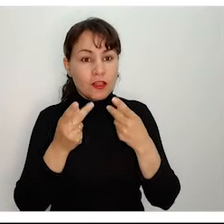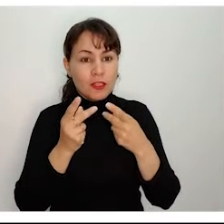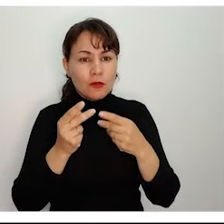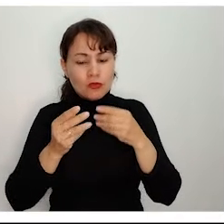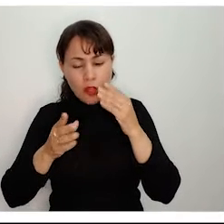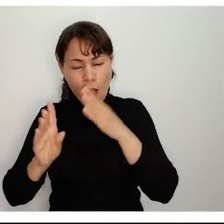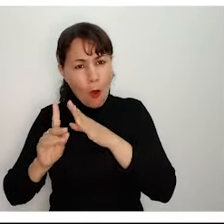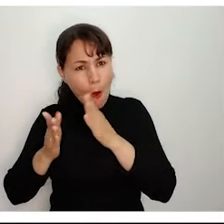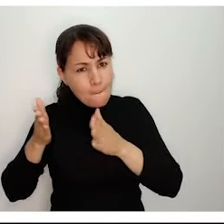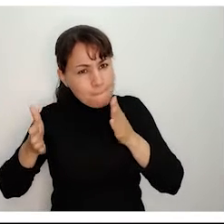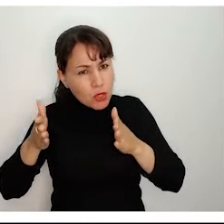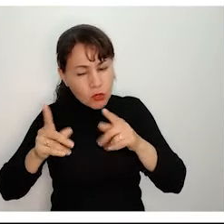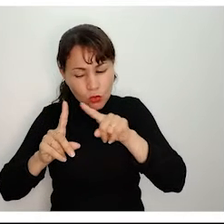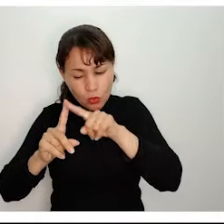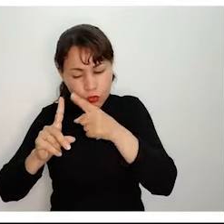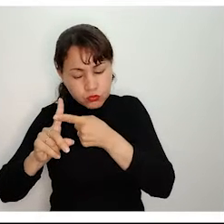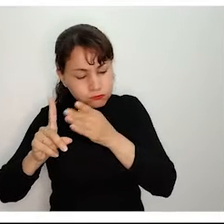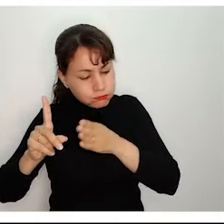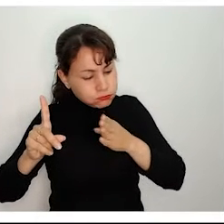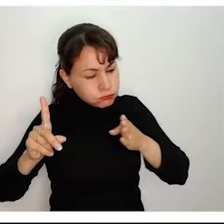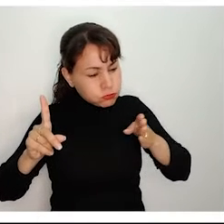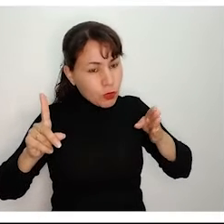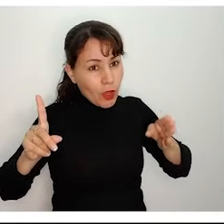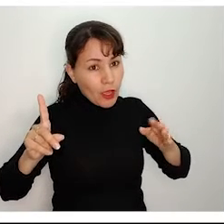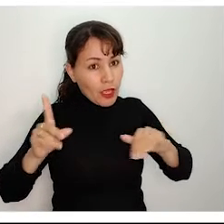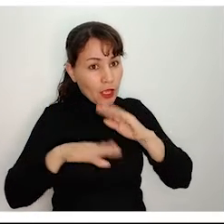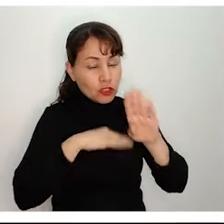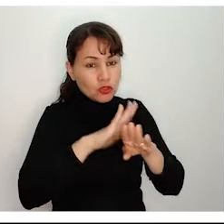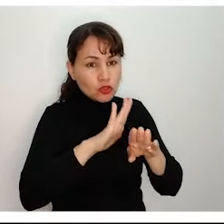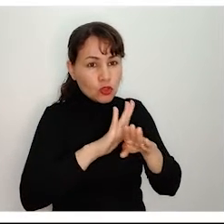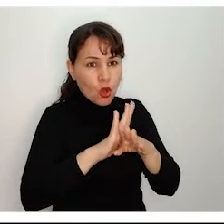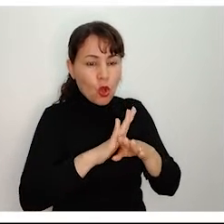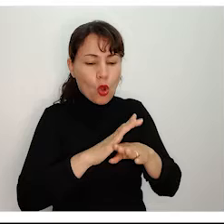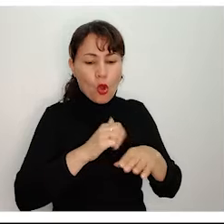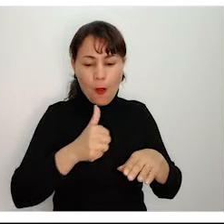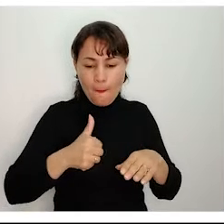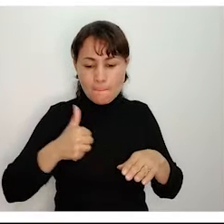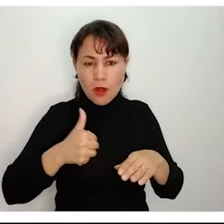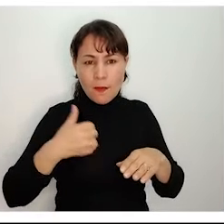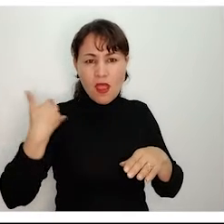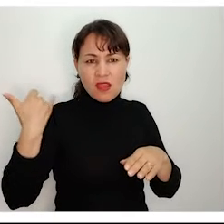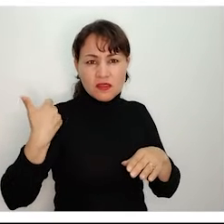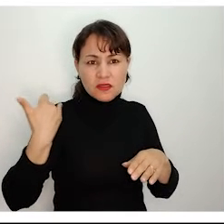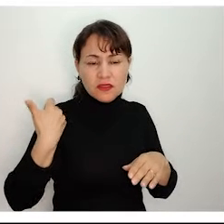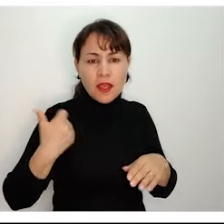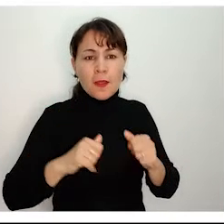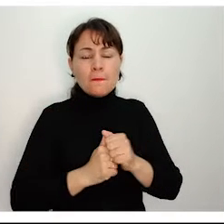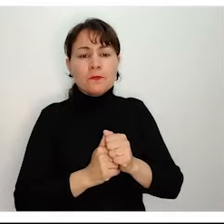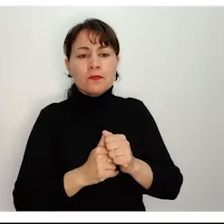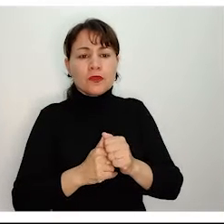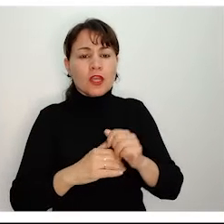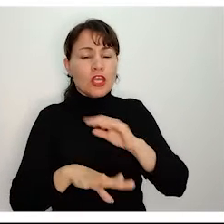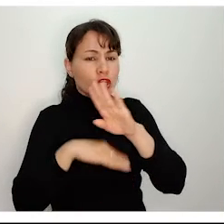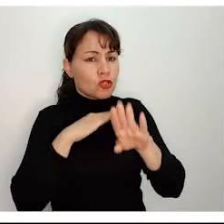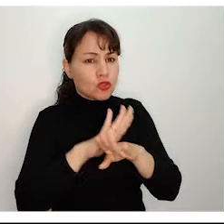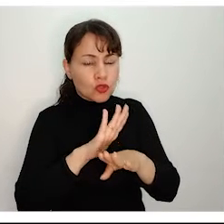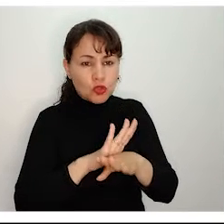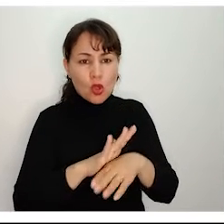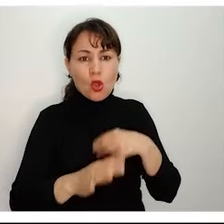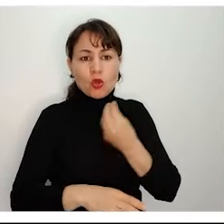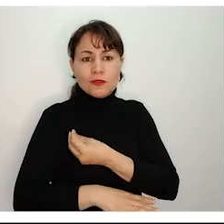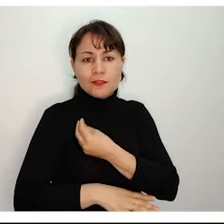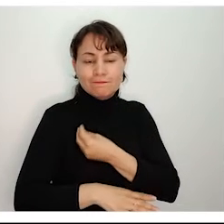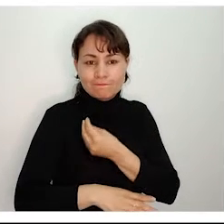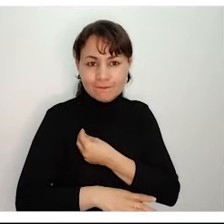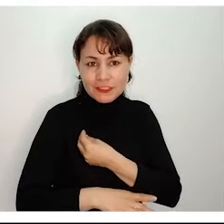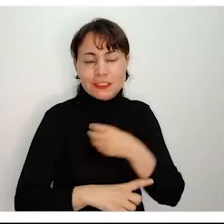falamos, desde o período de gestação, durante todo o período de primeira infância e, na verdade,